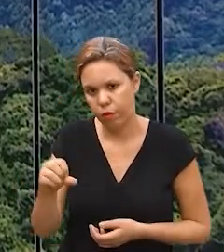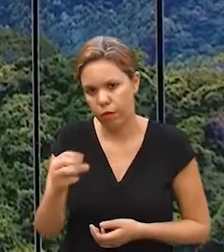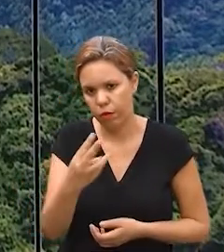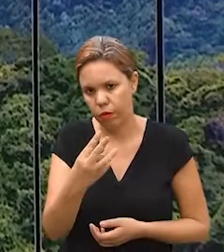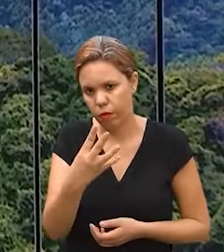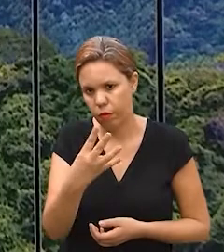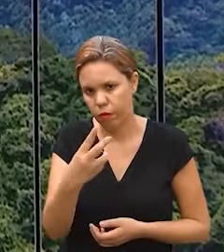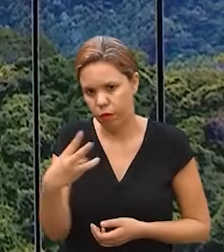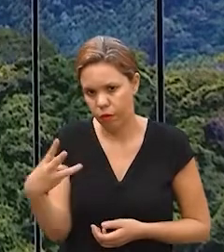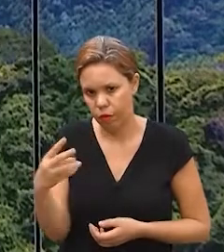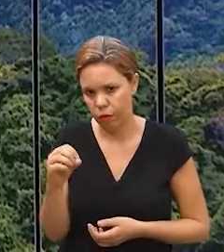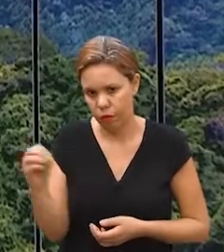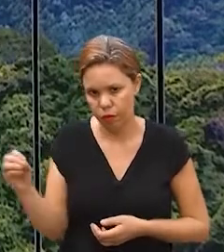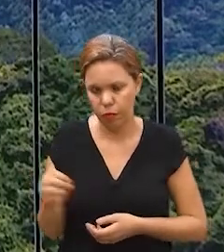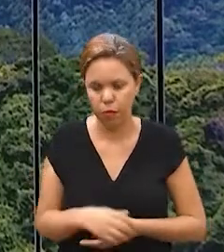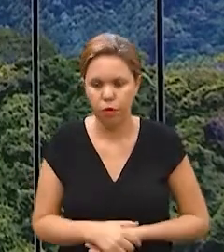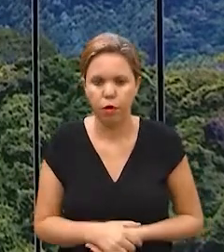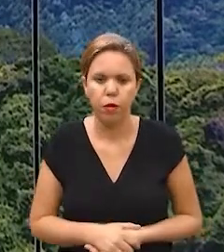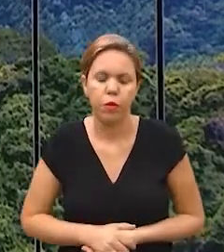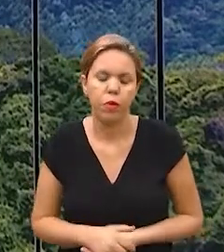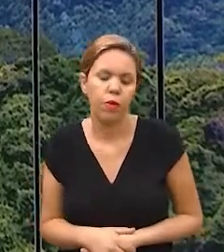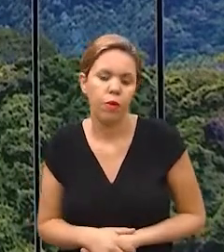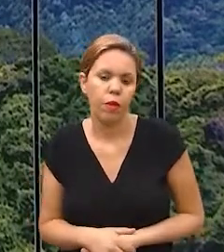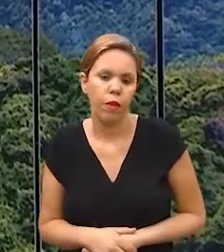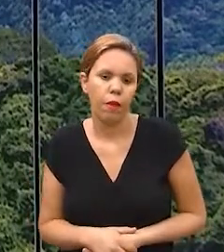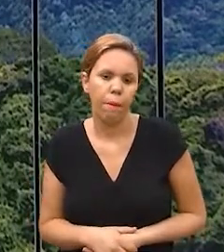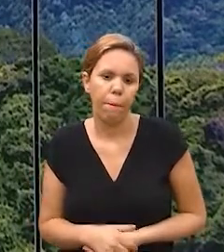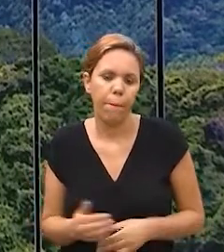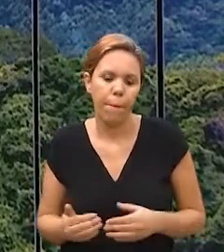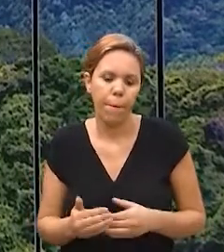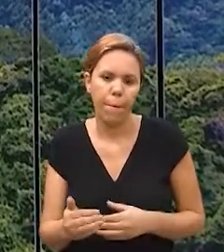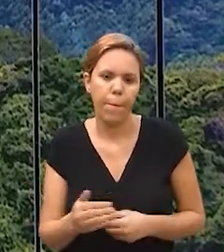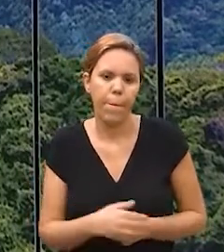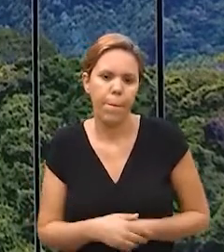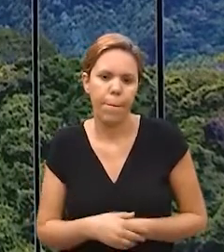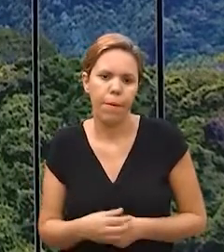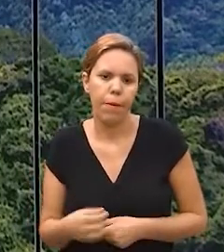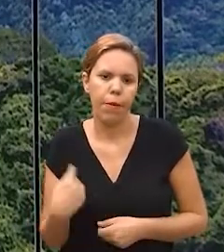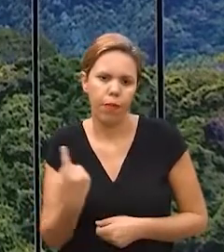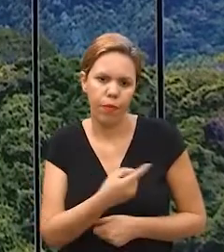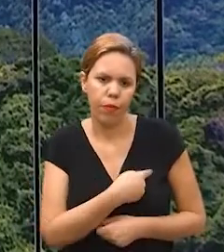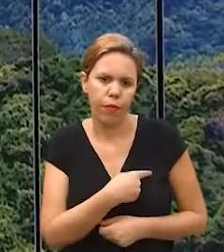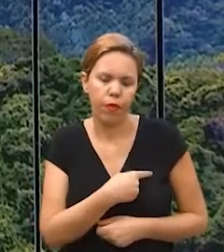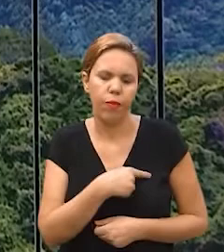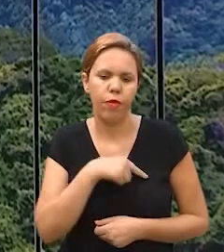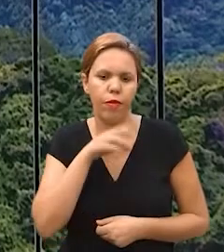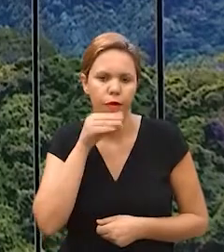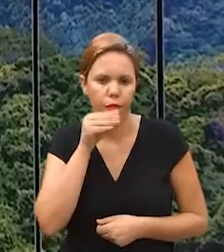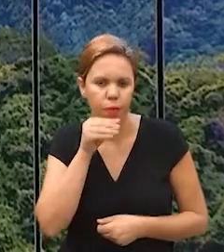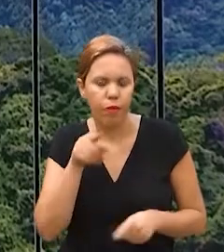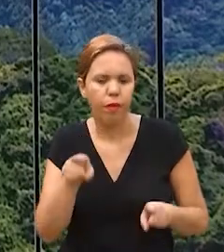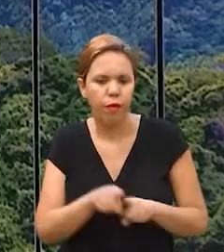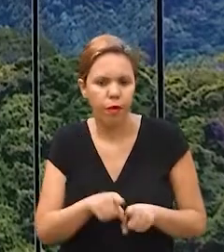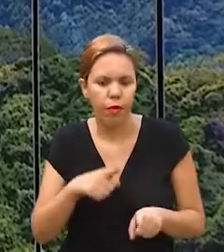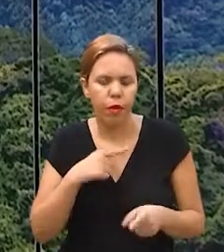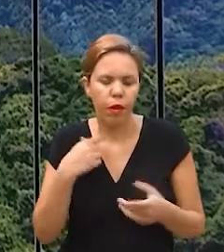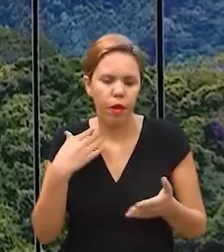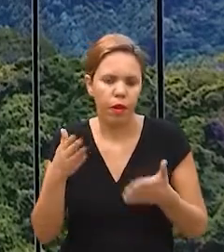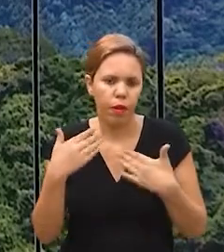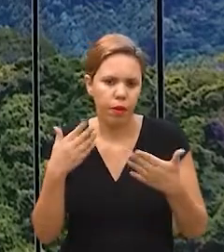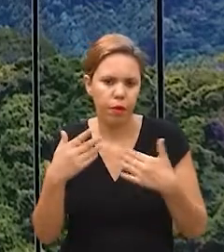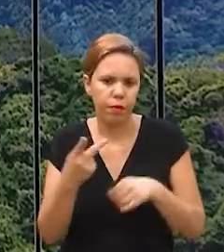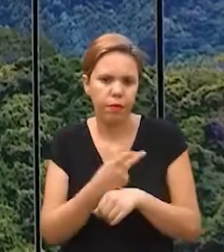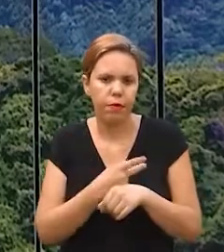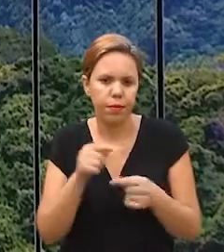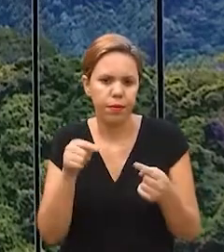35 19 43 00. E a partir daí, os nossos servidores, eles